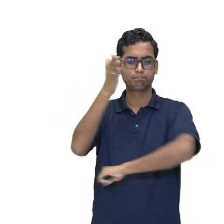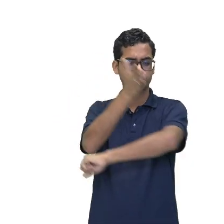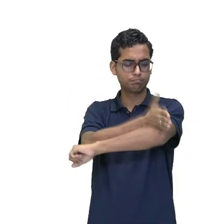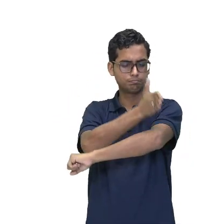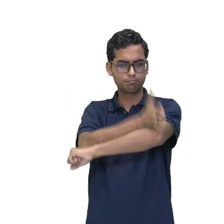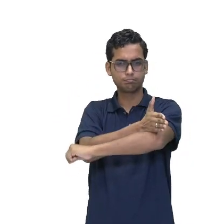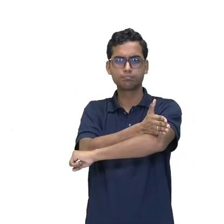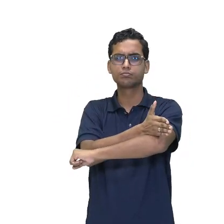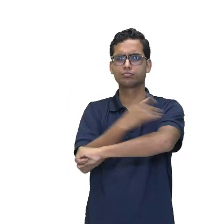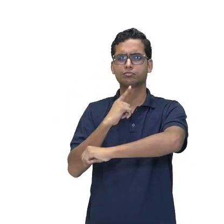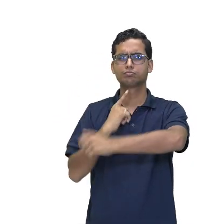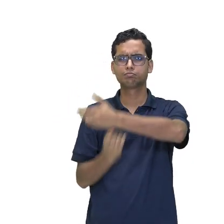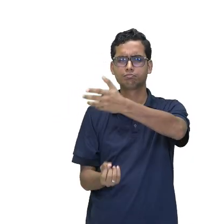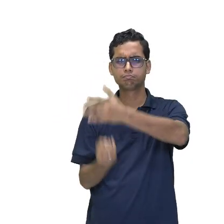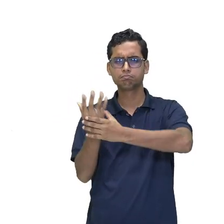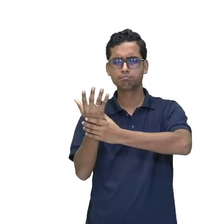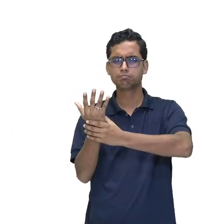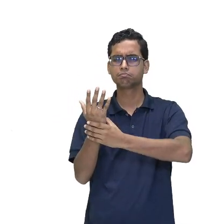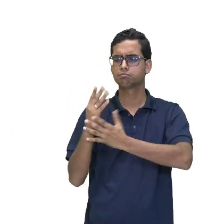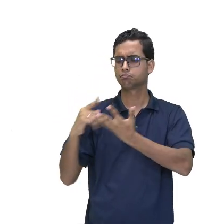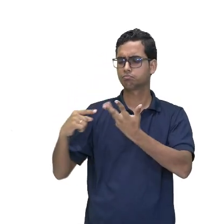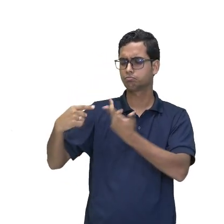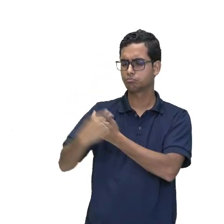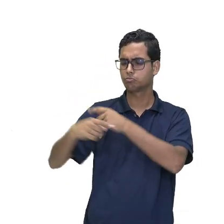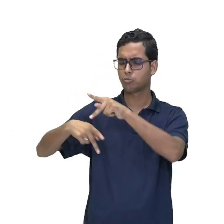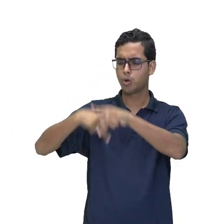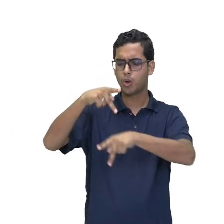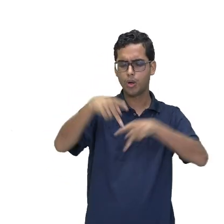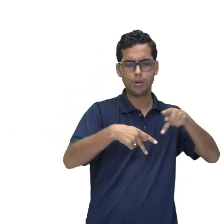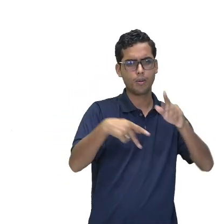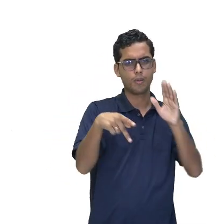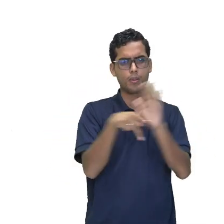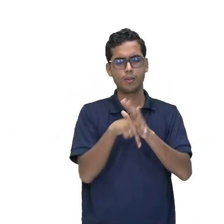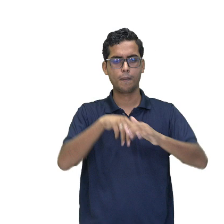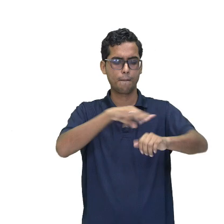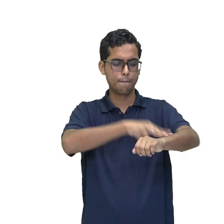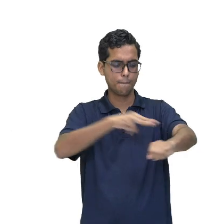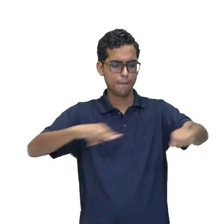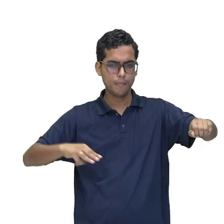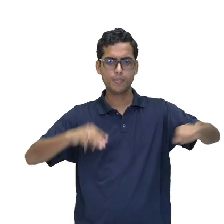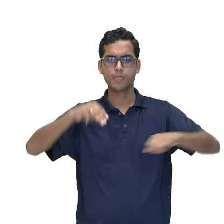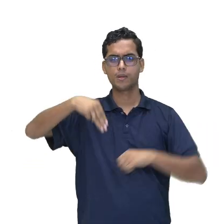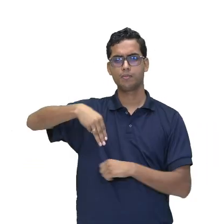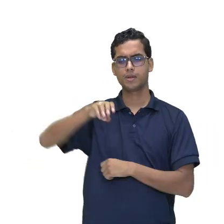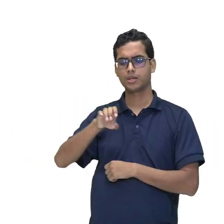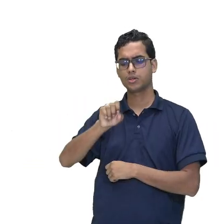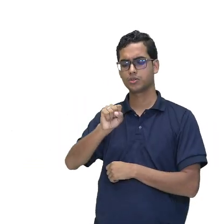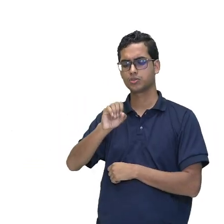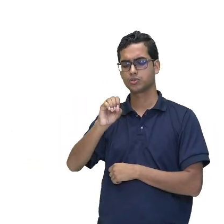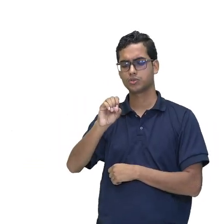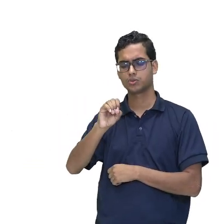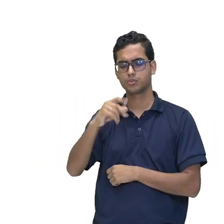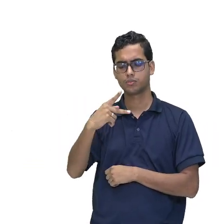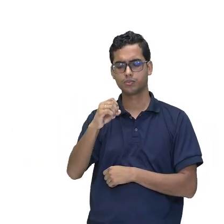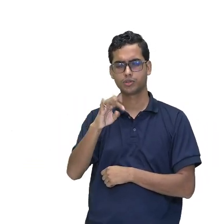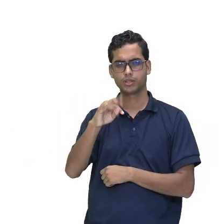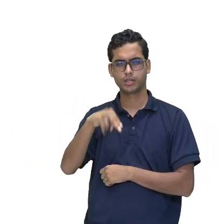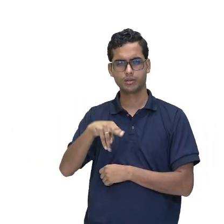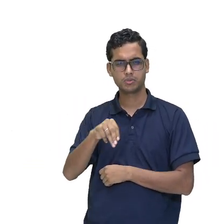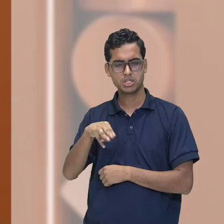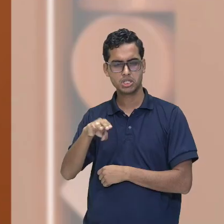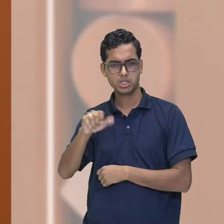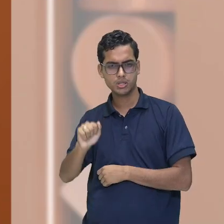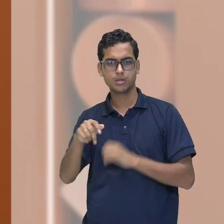surgimento de grandes civilizações. Na Mesopotâmia, por exemplo, né, também na África,